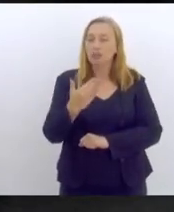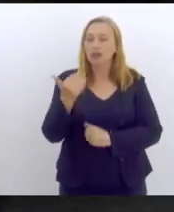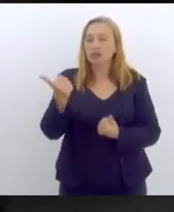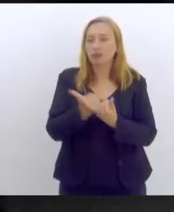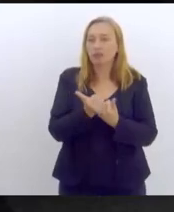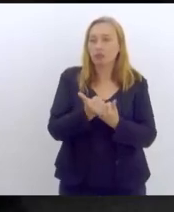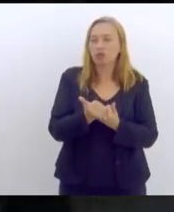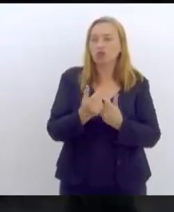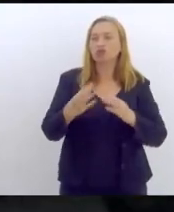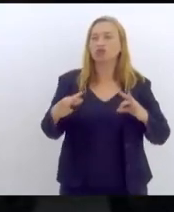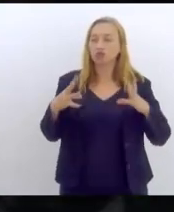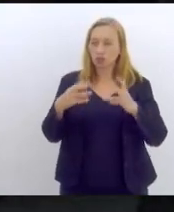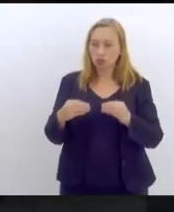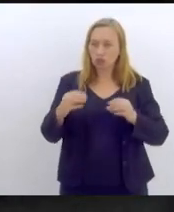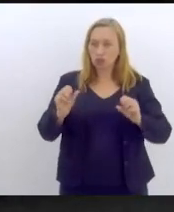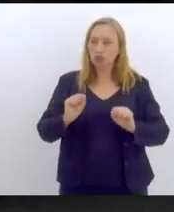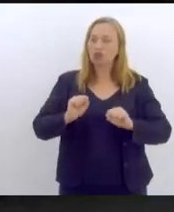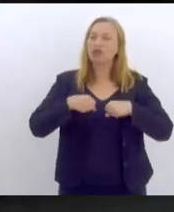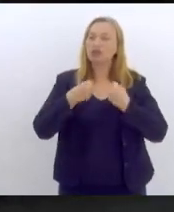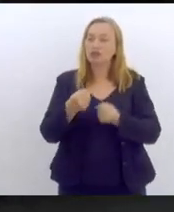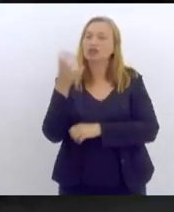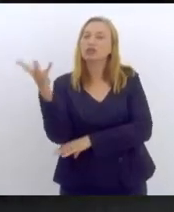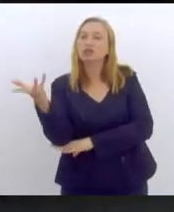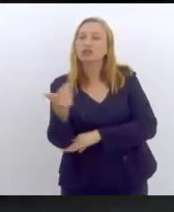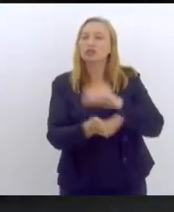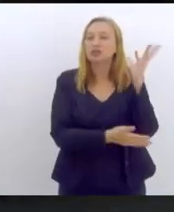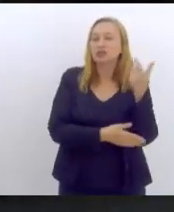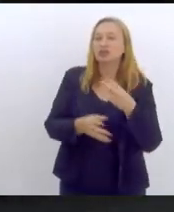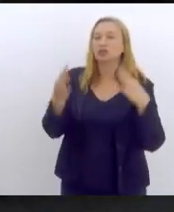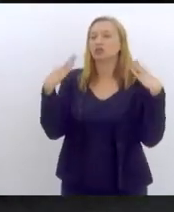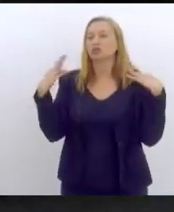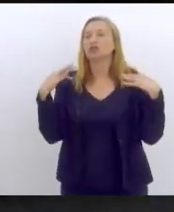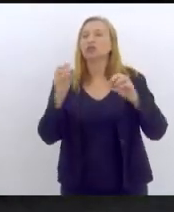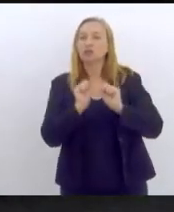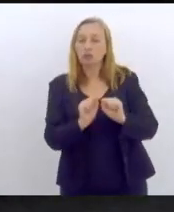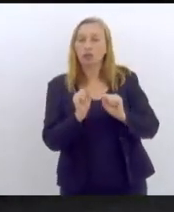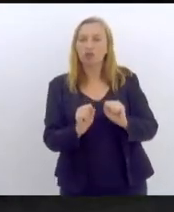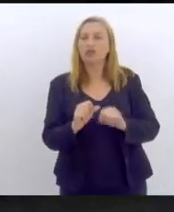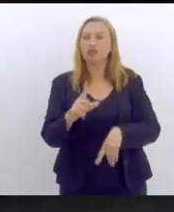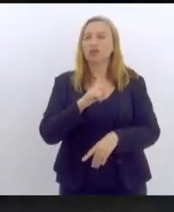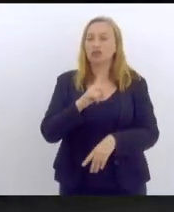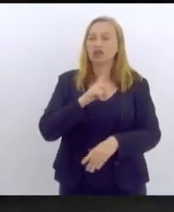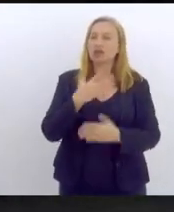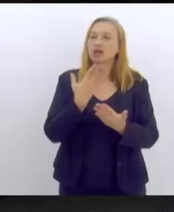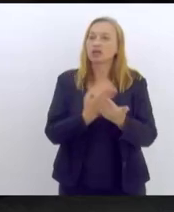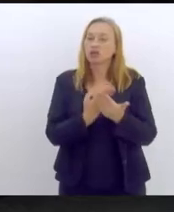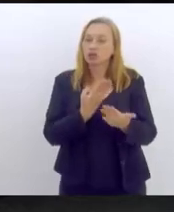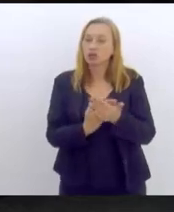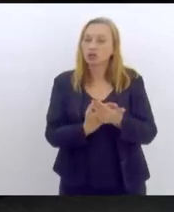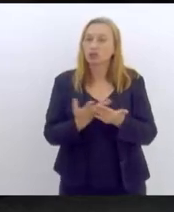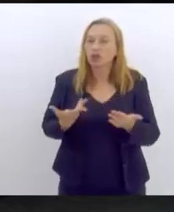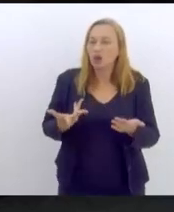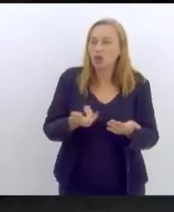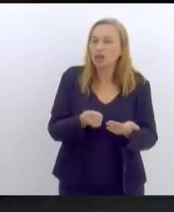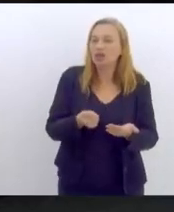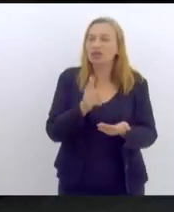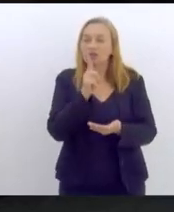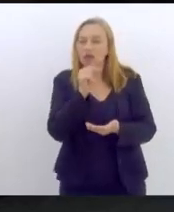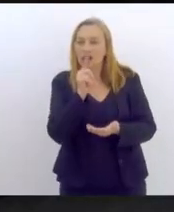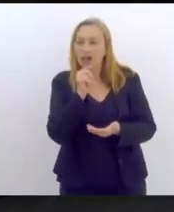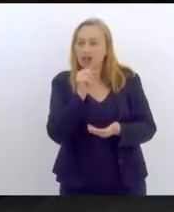dos pares que também estão na defesa do meio ambiente, defesa do turismo, para que a gente possa ter aí esse estudo da qualidade da água,